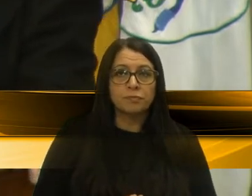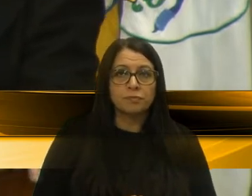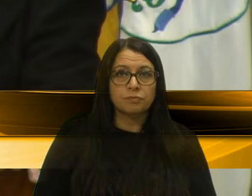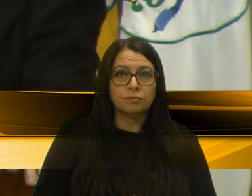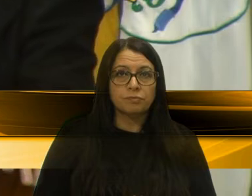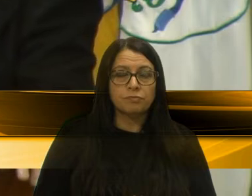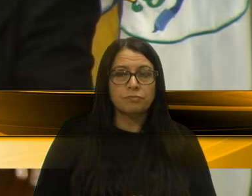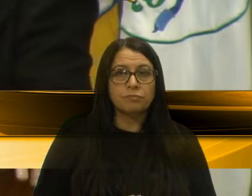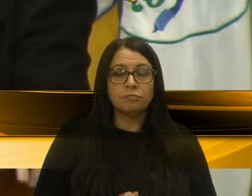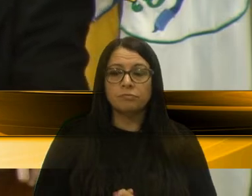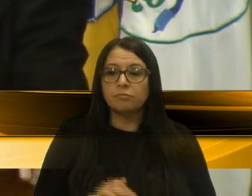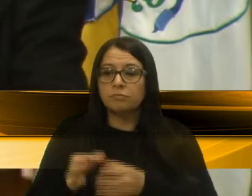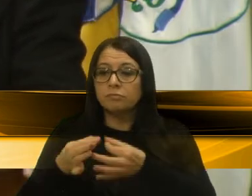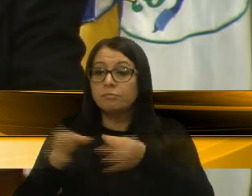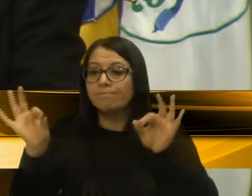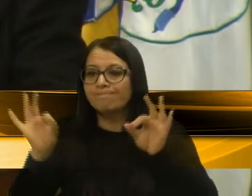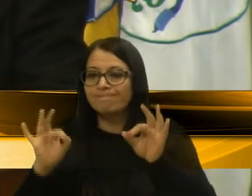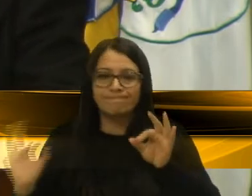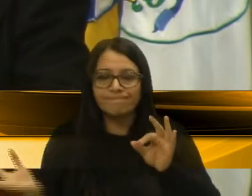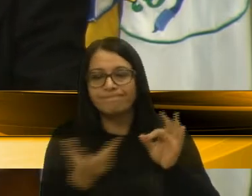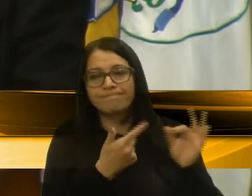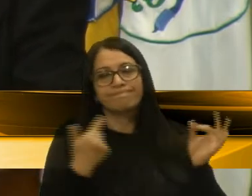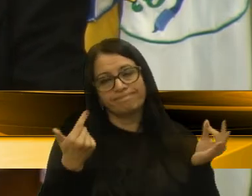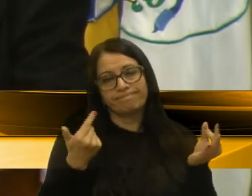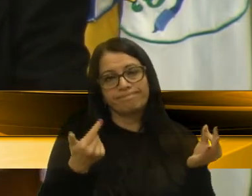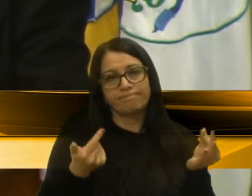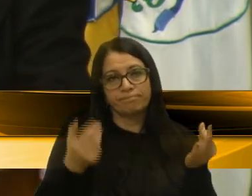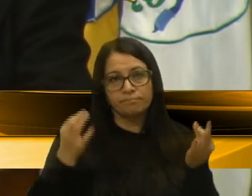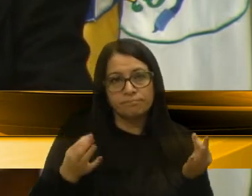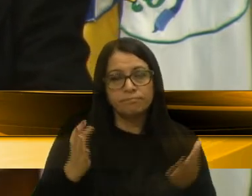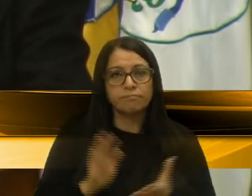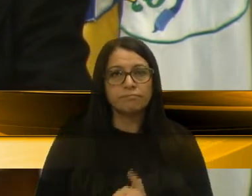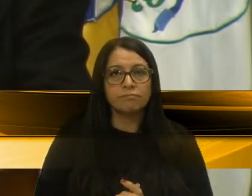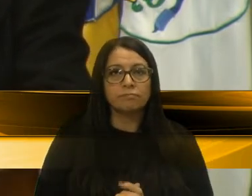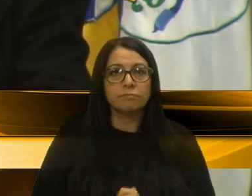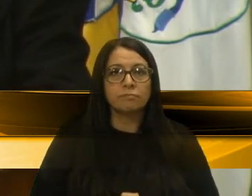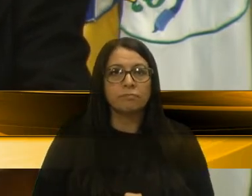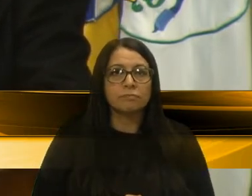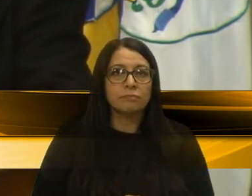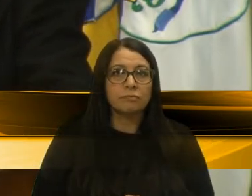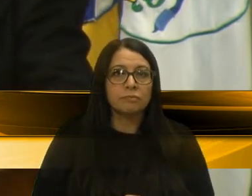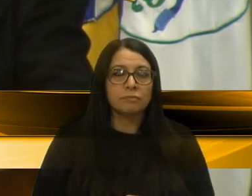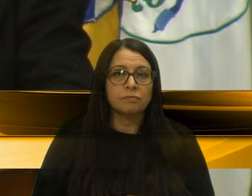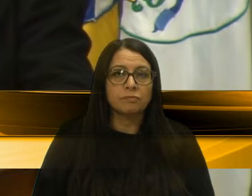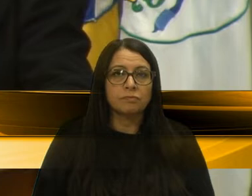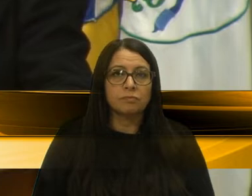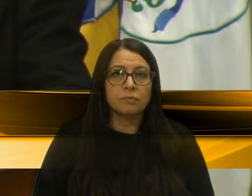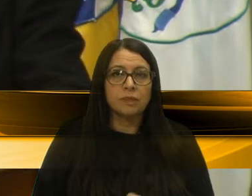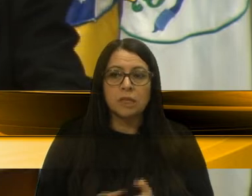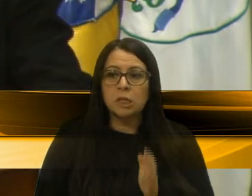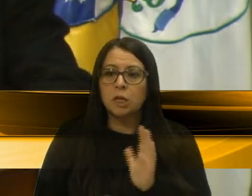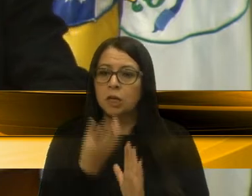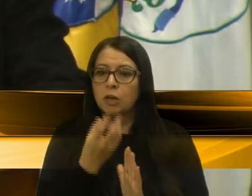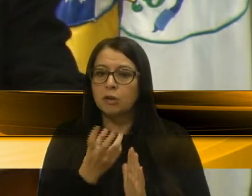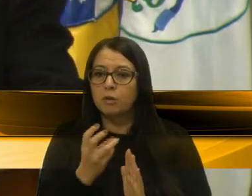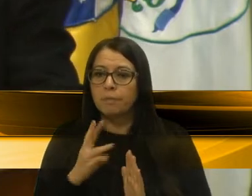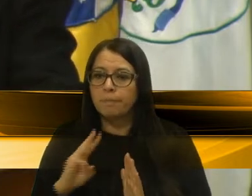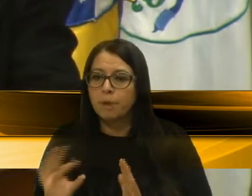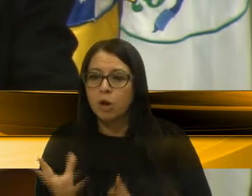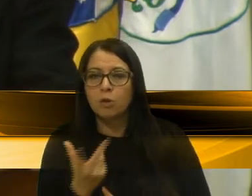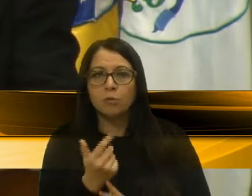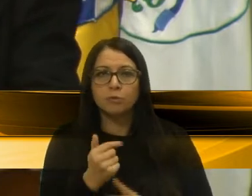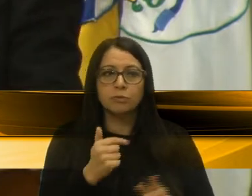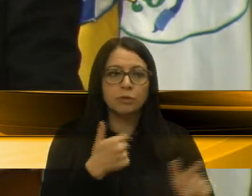a salvação da lavoura. Eu acho que esse é o termo correto. É o termo correto. Que ia criar milhões de empregos